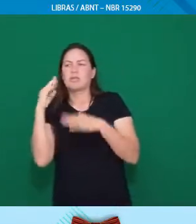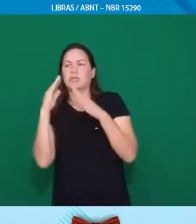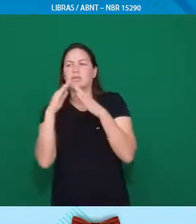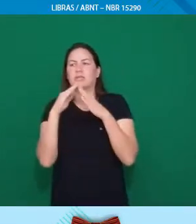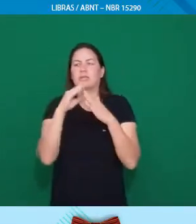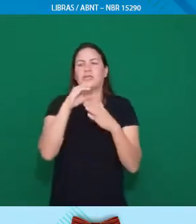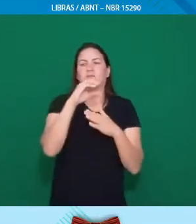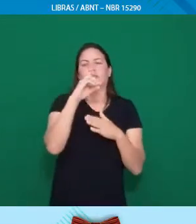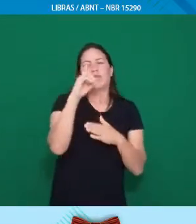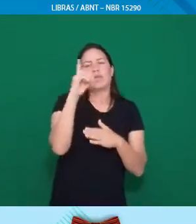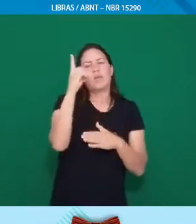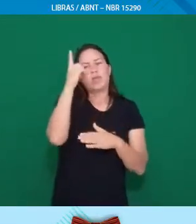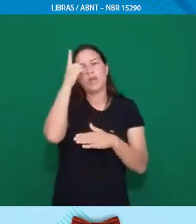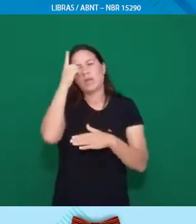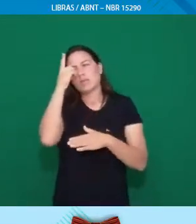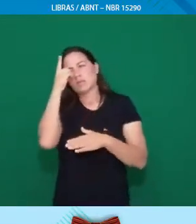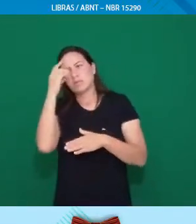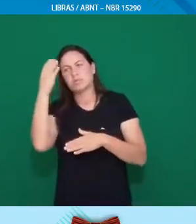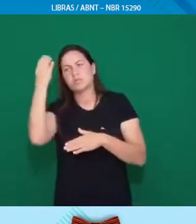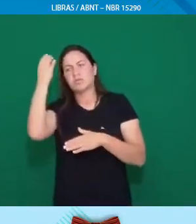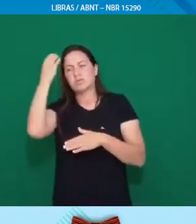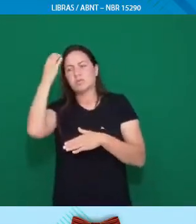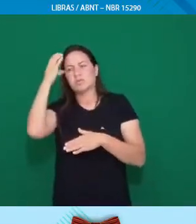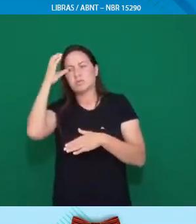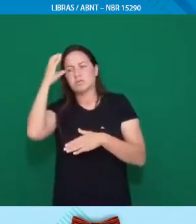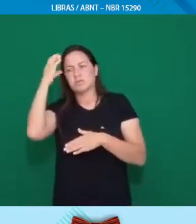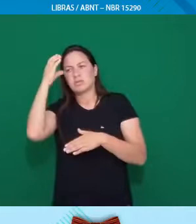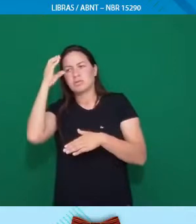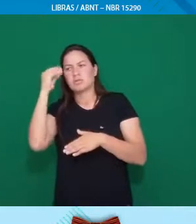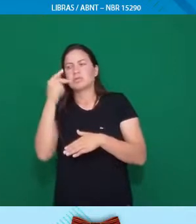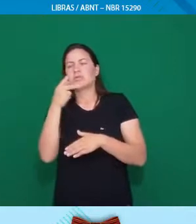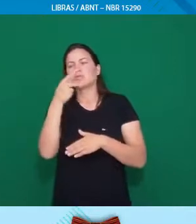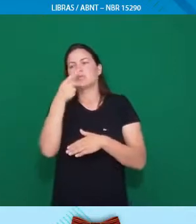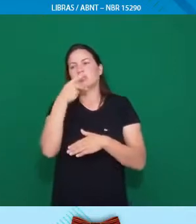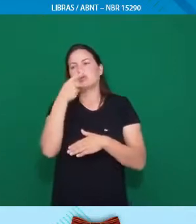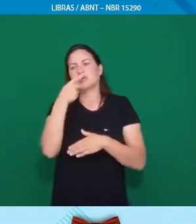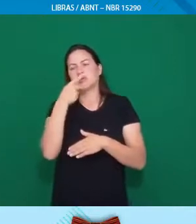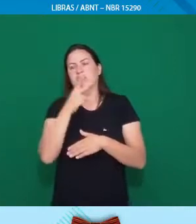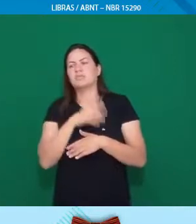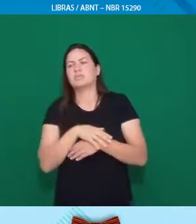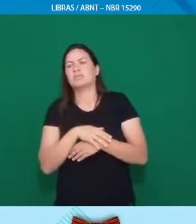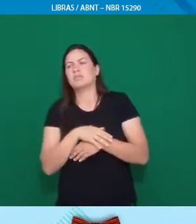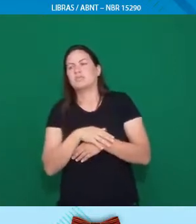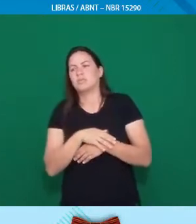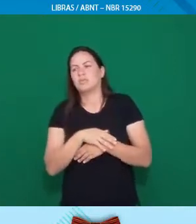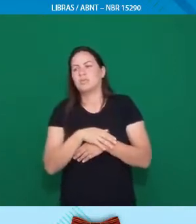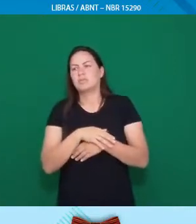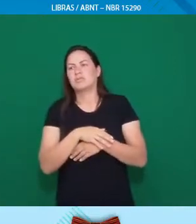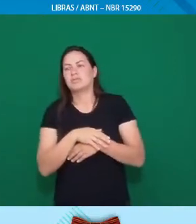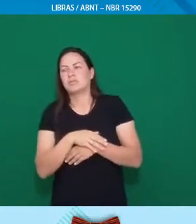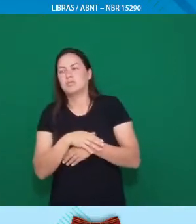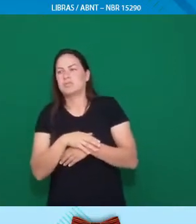vereadores o download ele a Celina o Pedroso eu